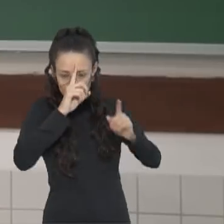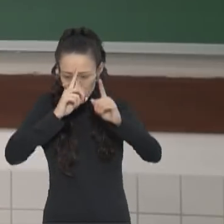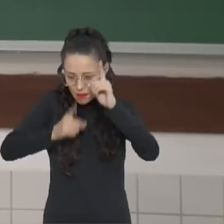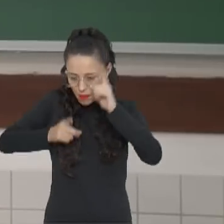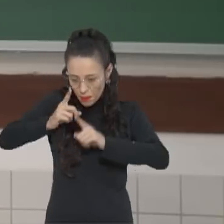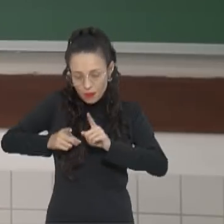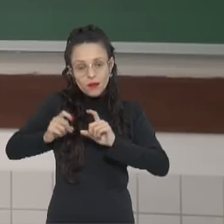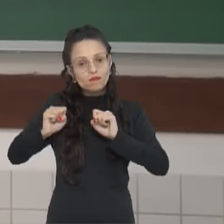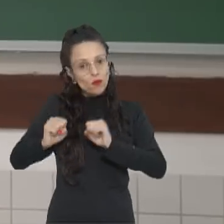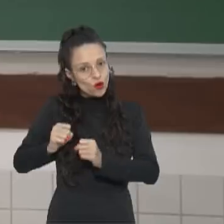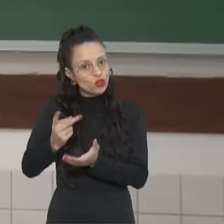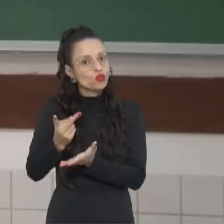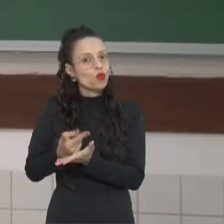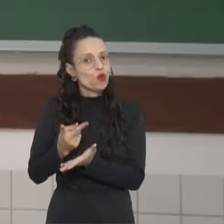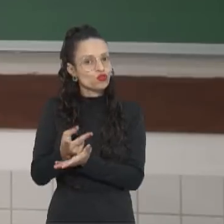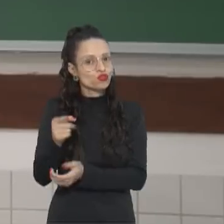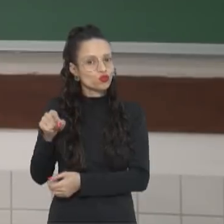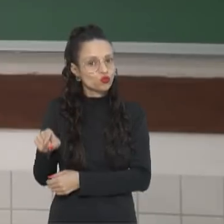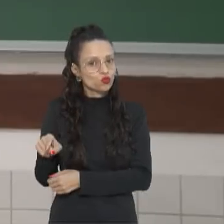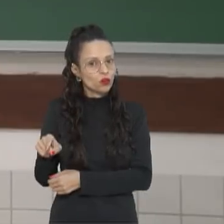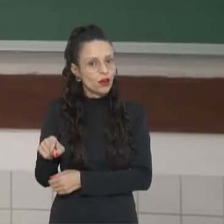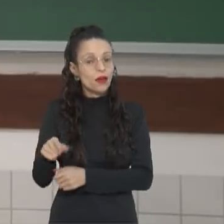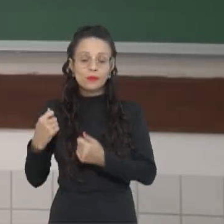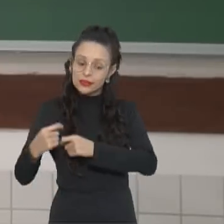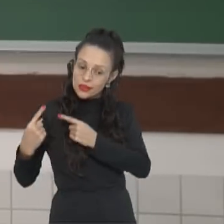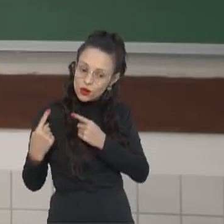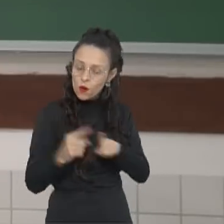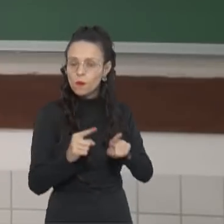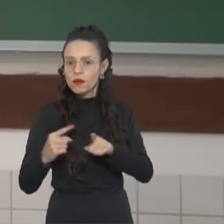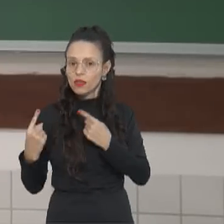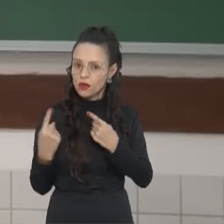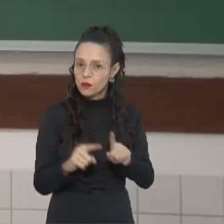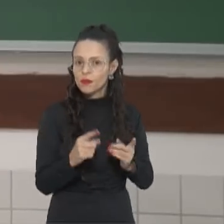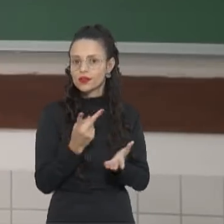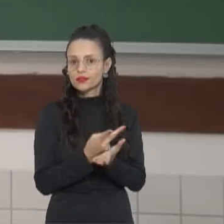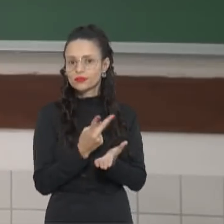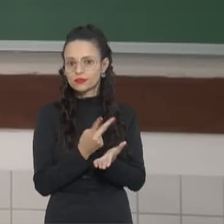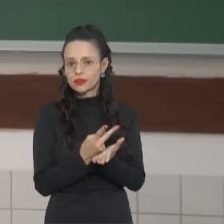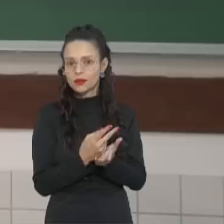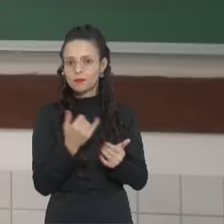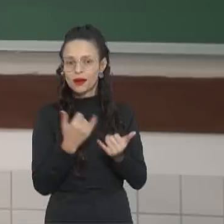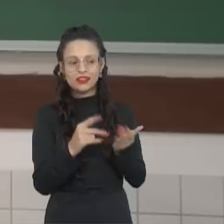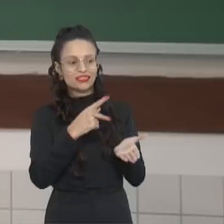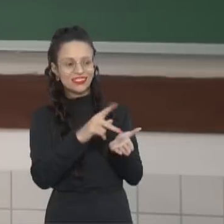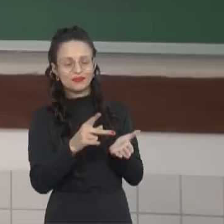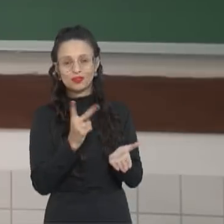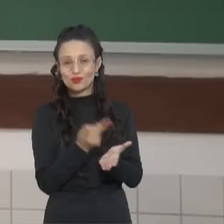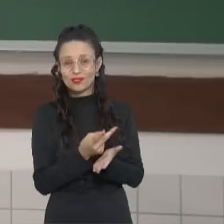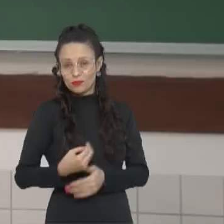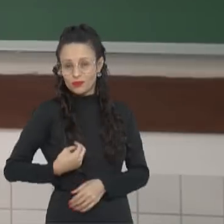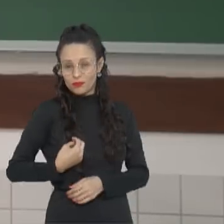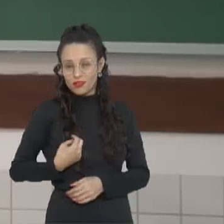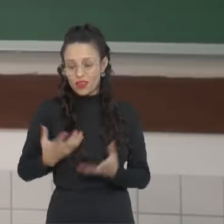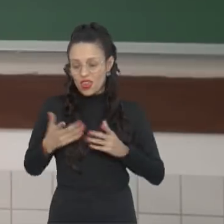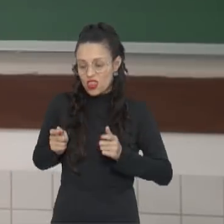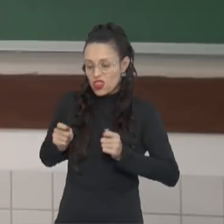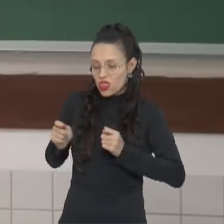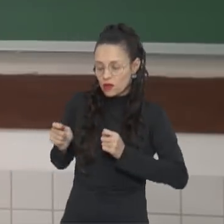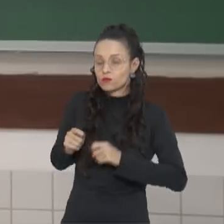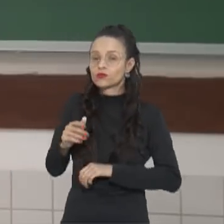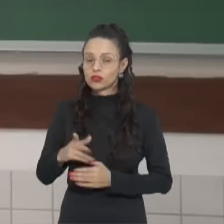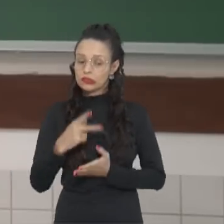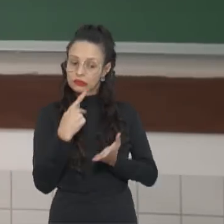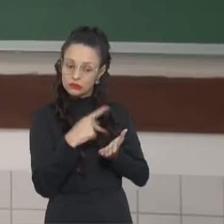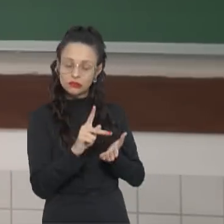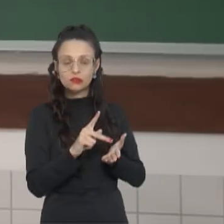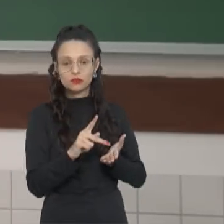dentro dos nossos países independentes. Devemos combatê-lo sempre. É um inimigo que sempre vai estar presente, controlando ações dos nossos